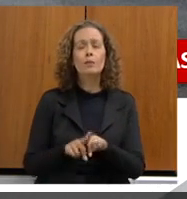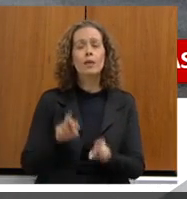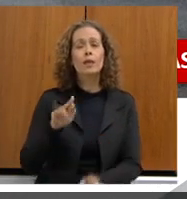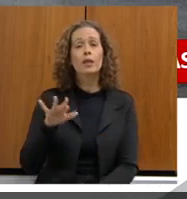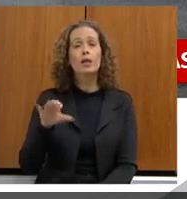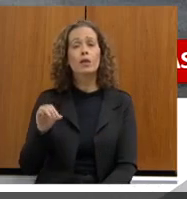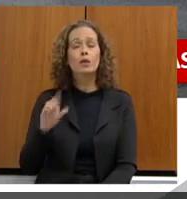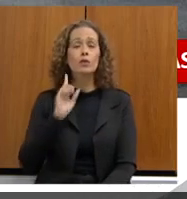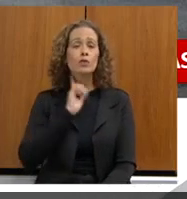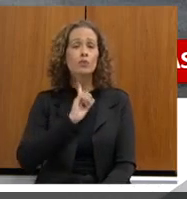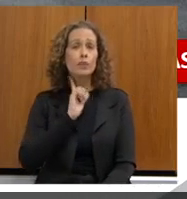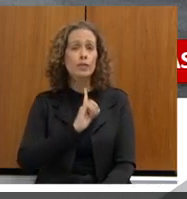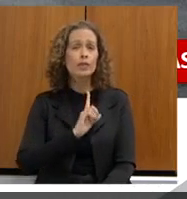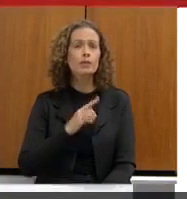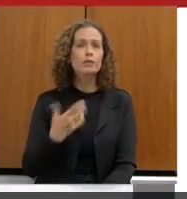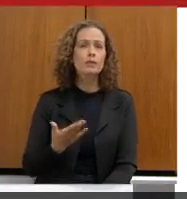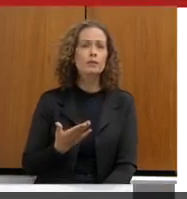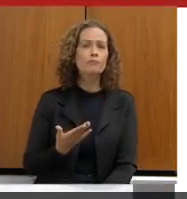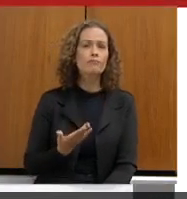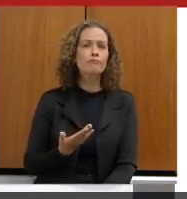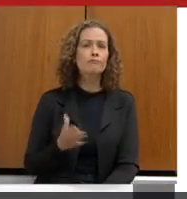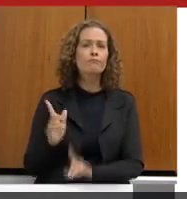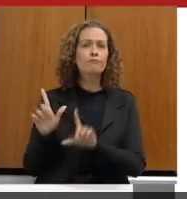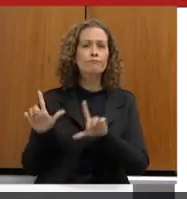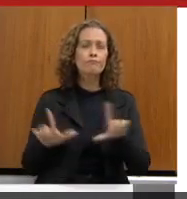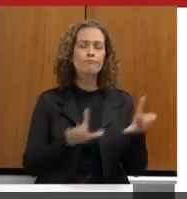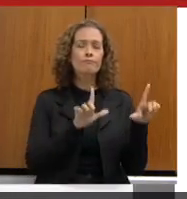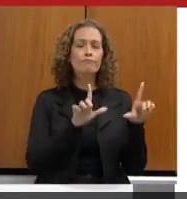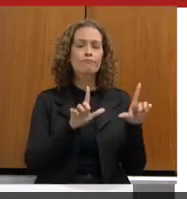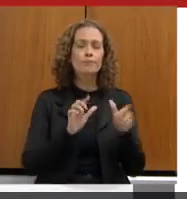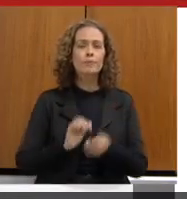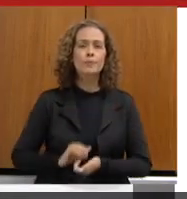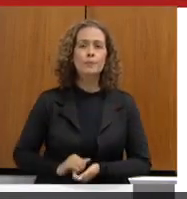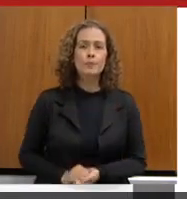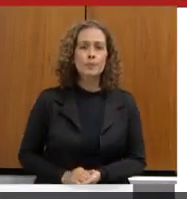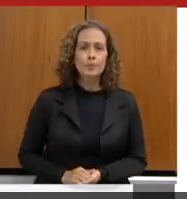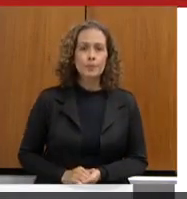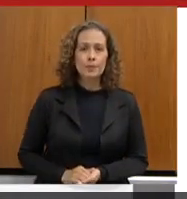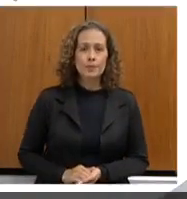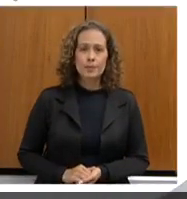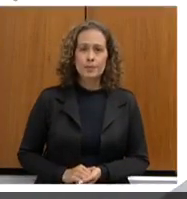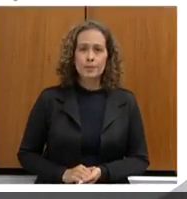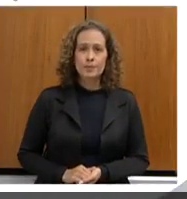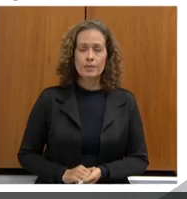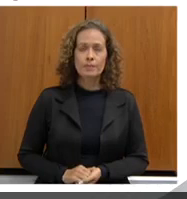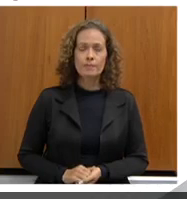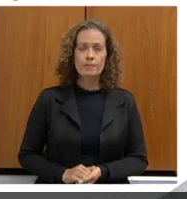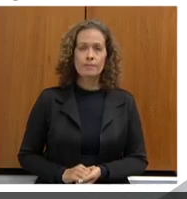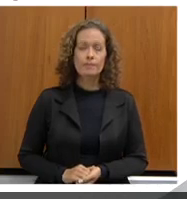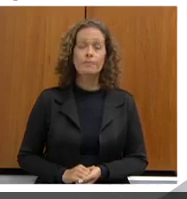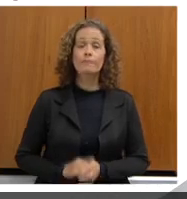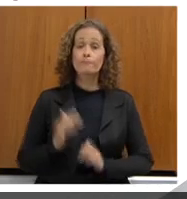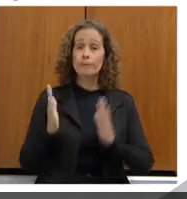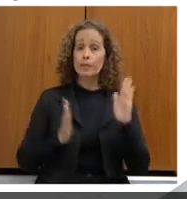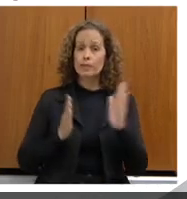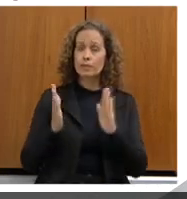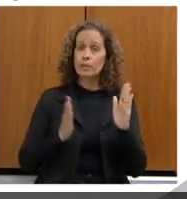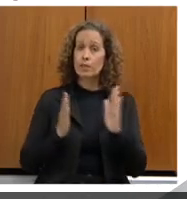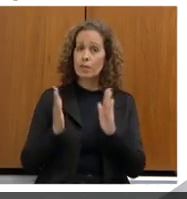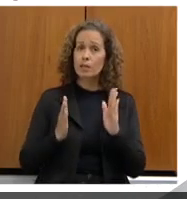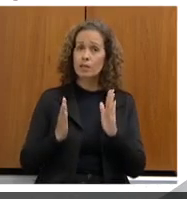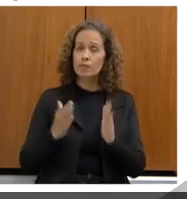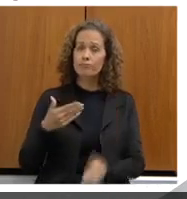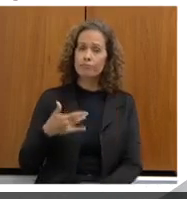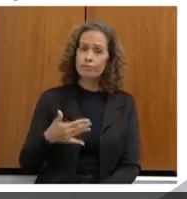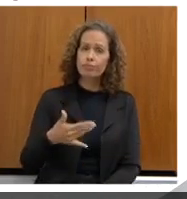Minas e pode passar por gentileza mais uma vez e ao longo desse pode desse período No